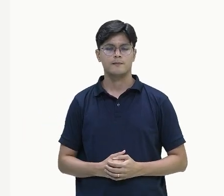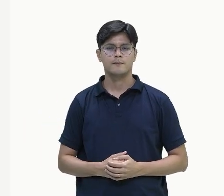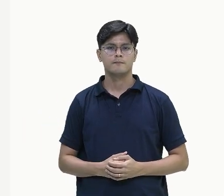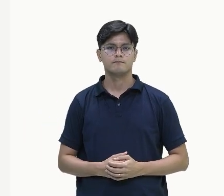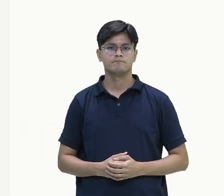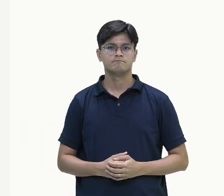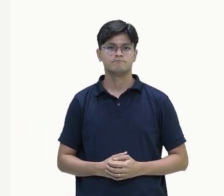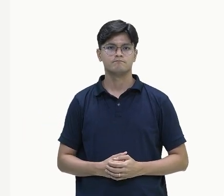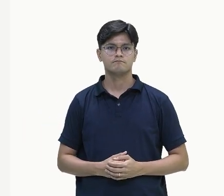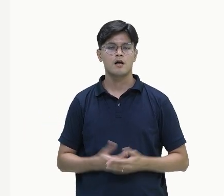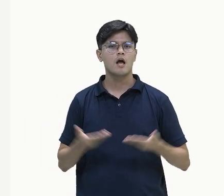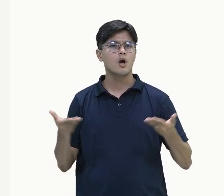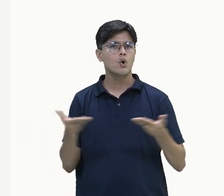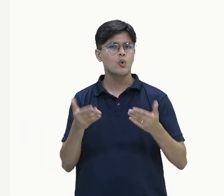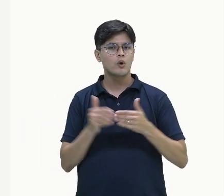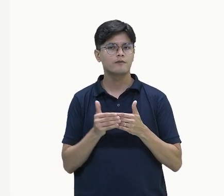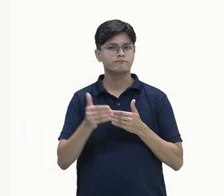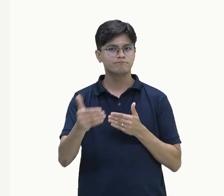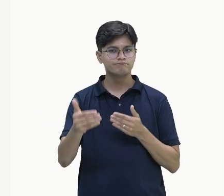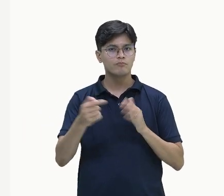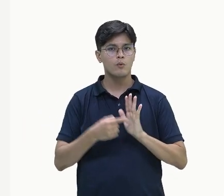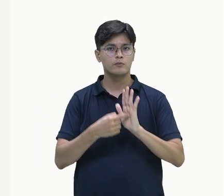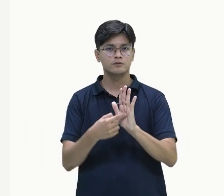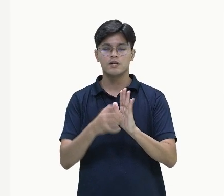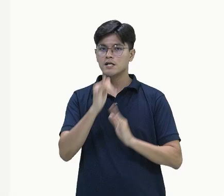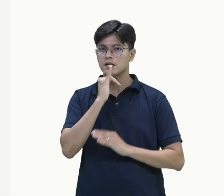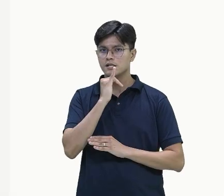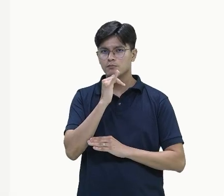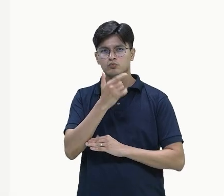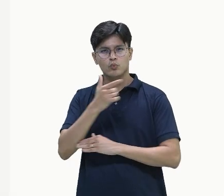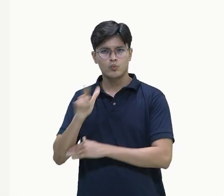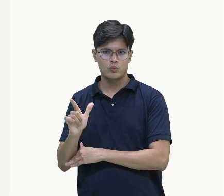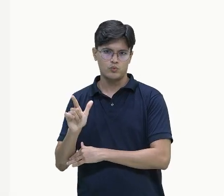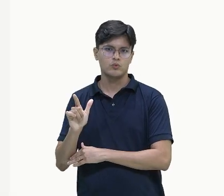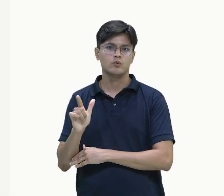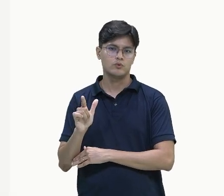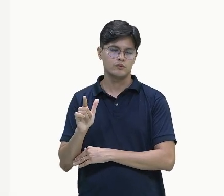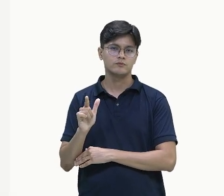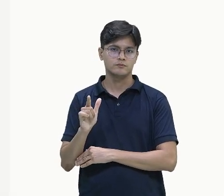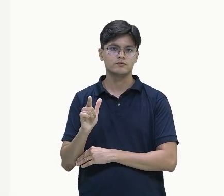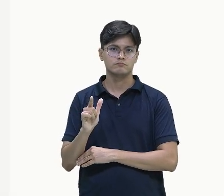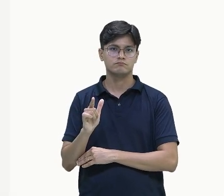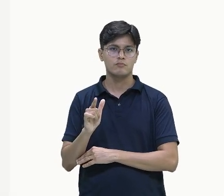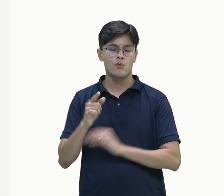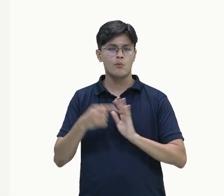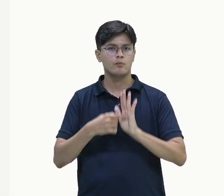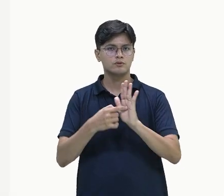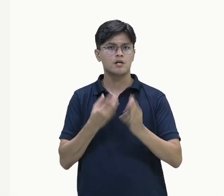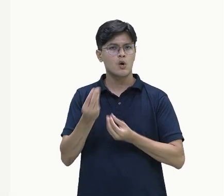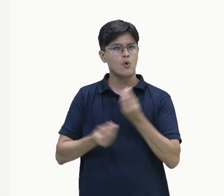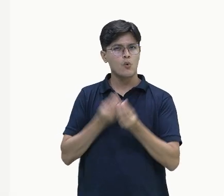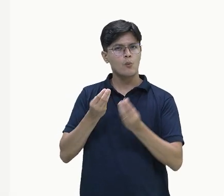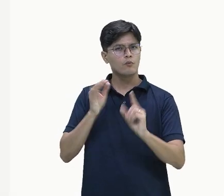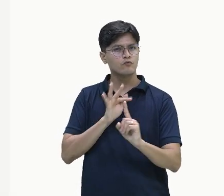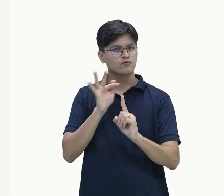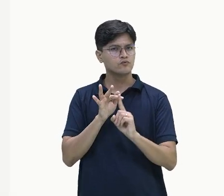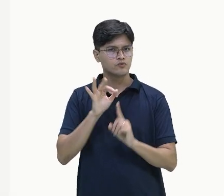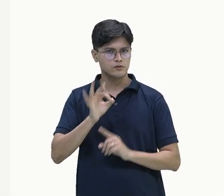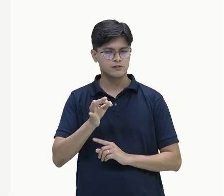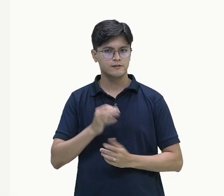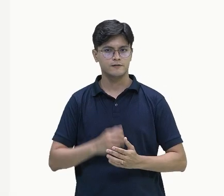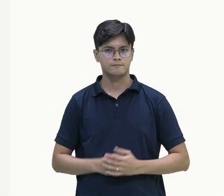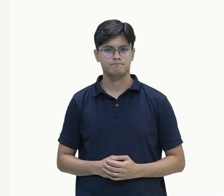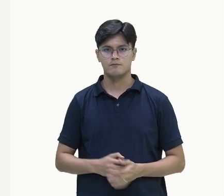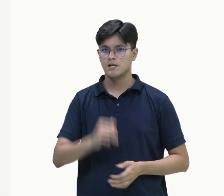vamos avançar aqui, porque vamos trazer um exemplo aqui, um outro exemplo que vai envolver a função diretamente dita como nós tratamos aqui. Olha o que